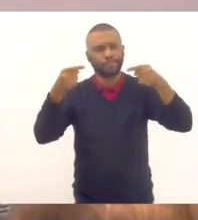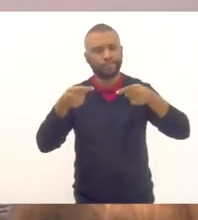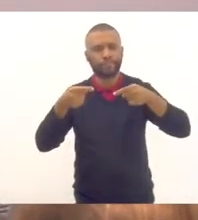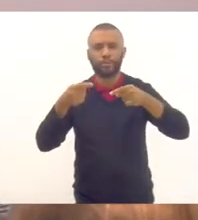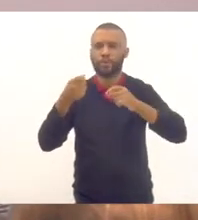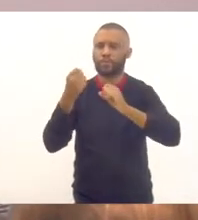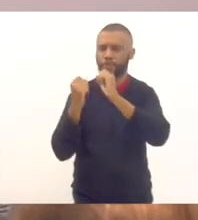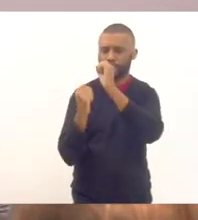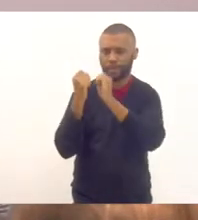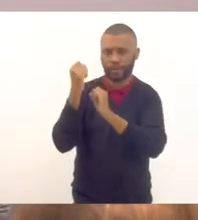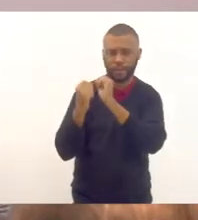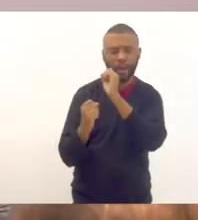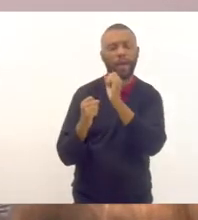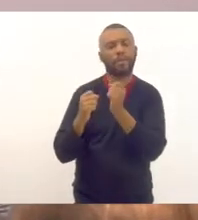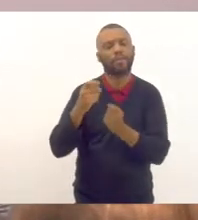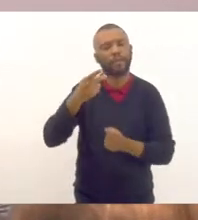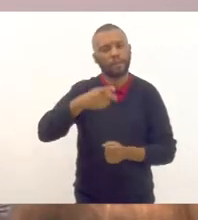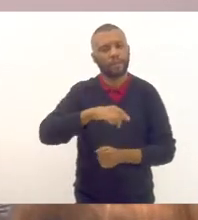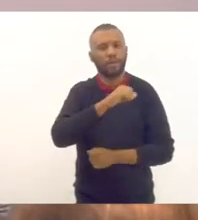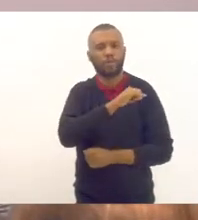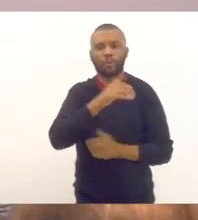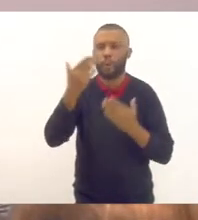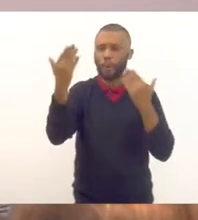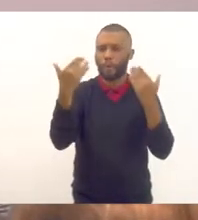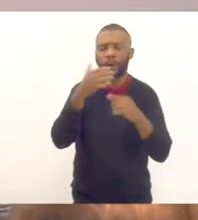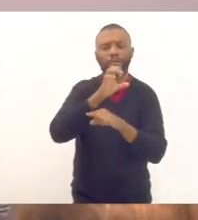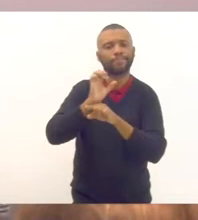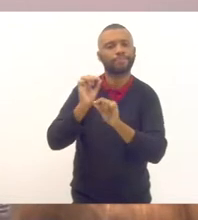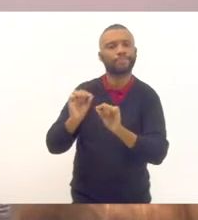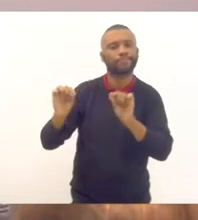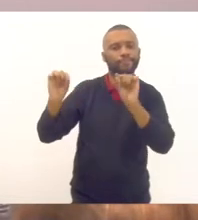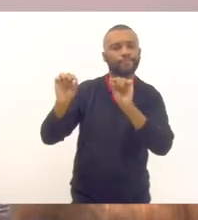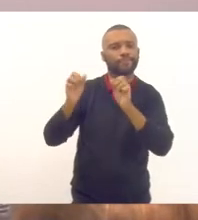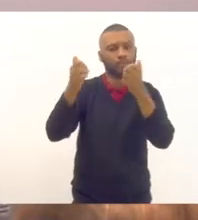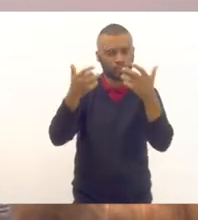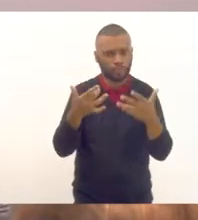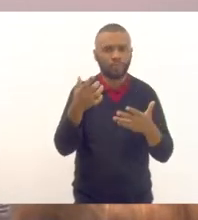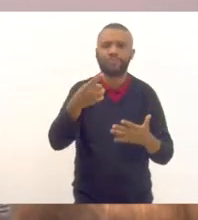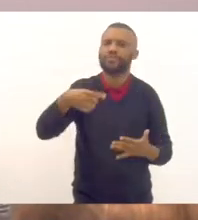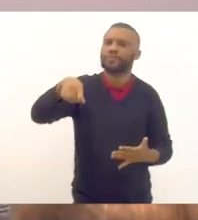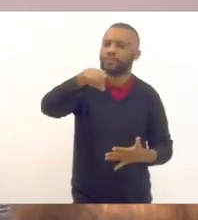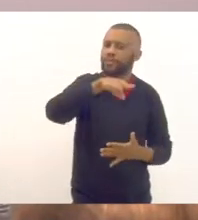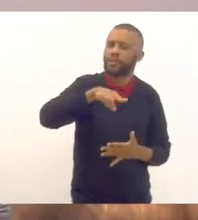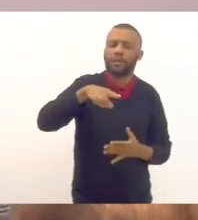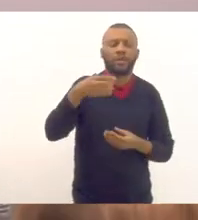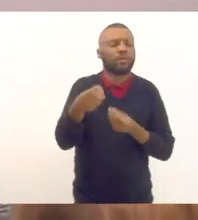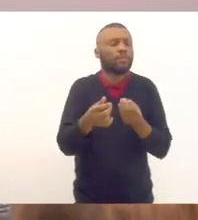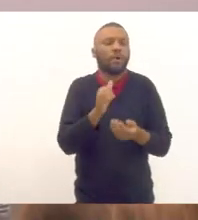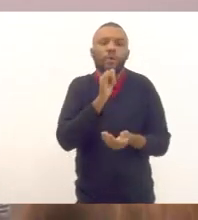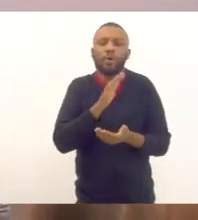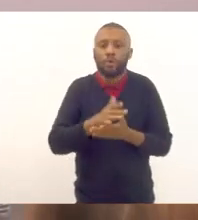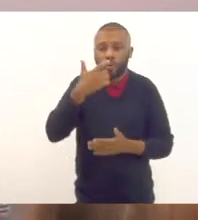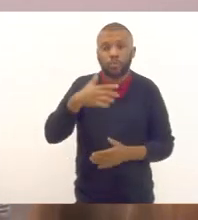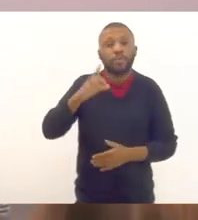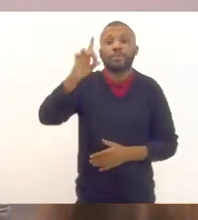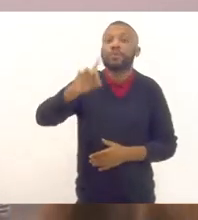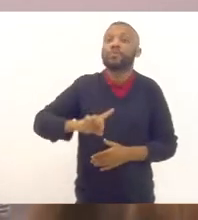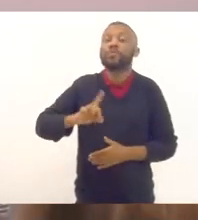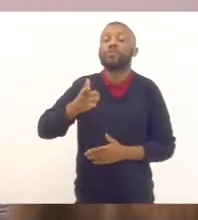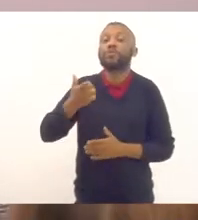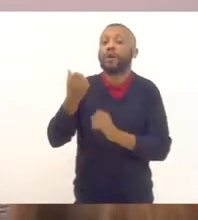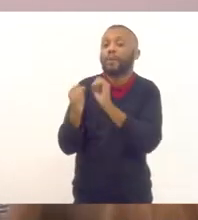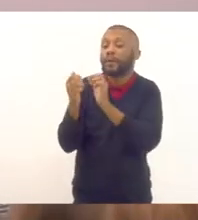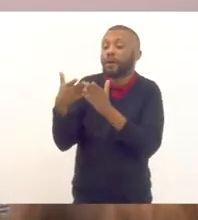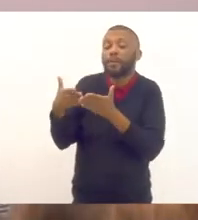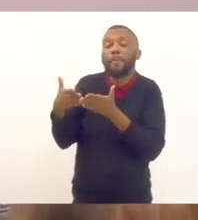empresário fluminense frente aos outros estados, né, eu falo para o senhor aqui como um diretor de portos, né, a nossa atuação